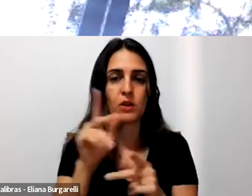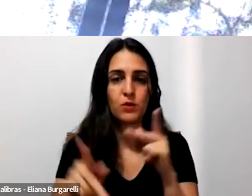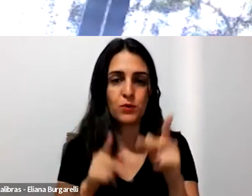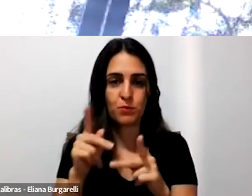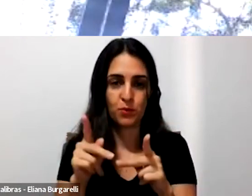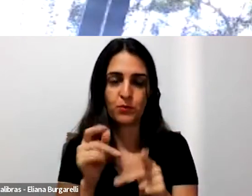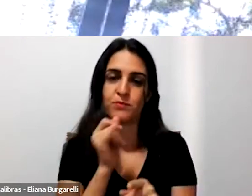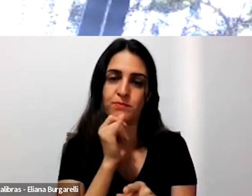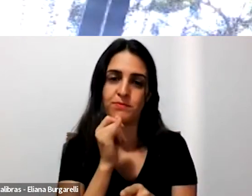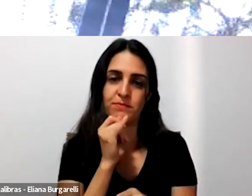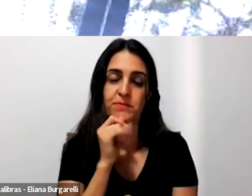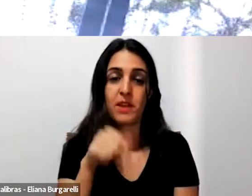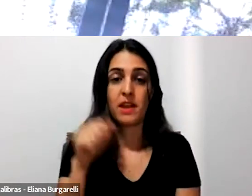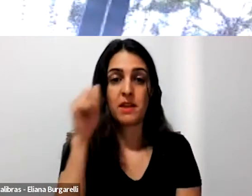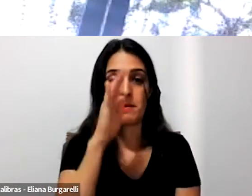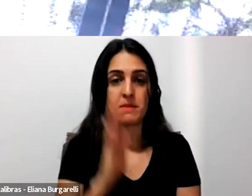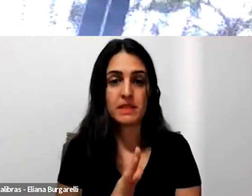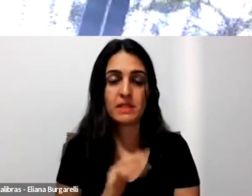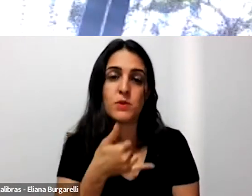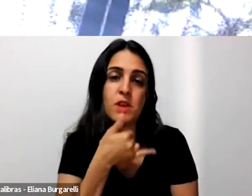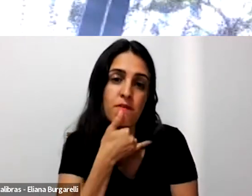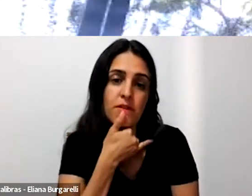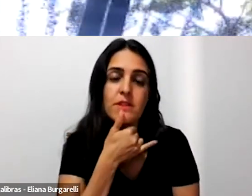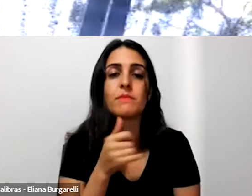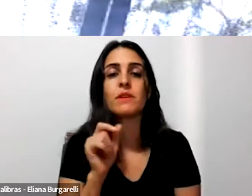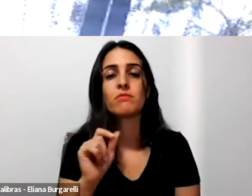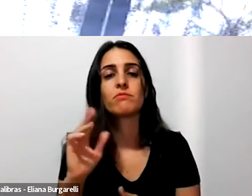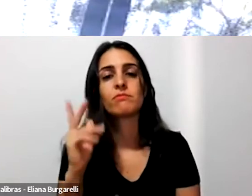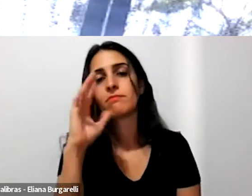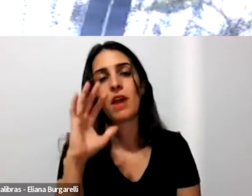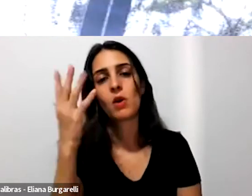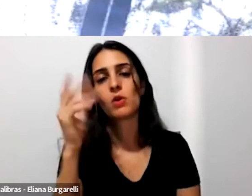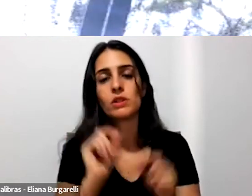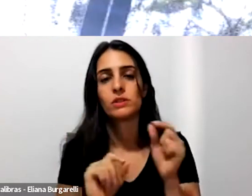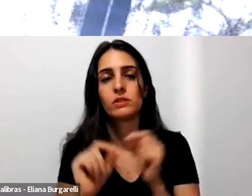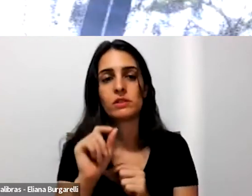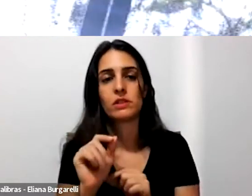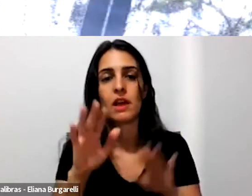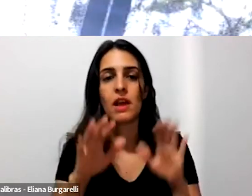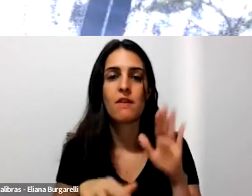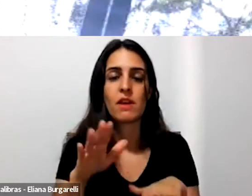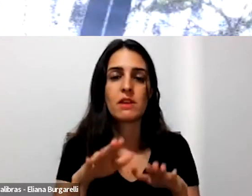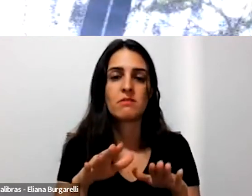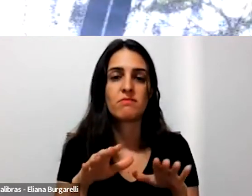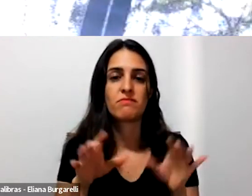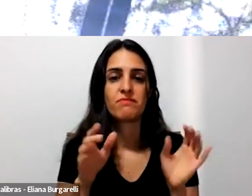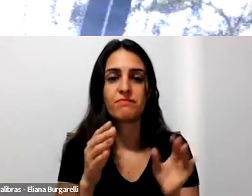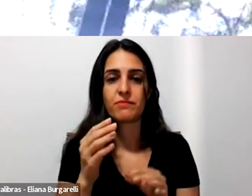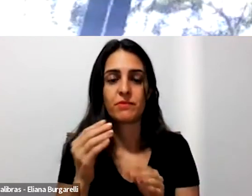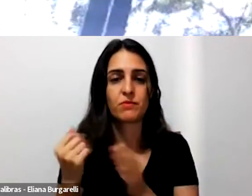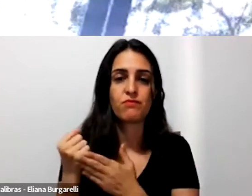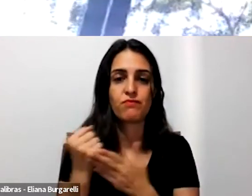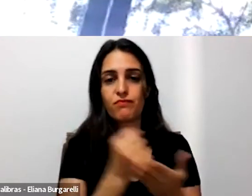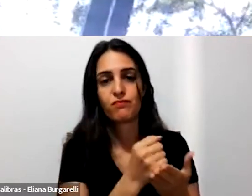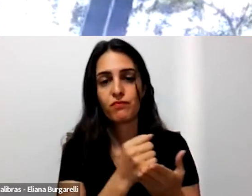uma esfera de trabalho conjunto dos povos indígenas, e uma das razões que eu também estou aqui na Colômbia é